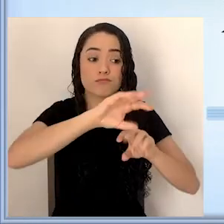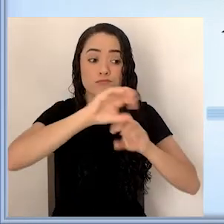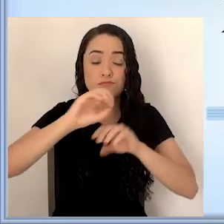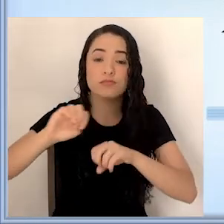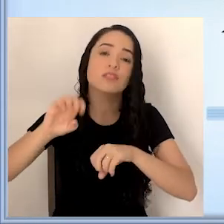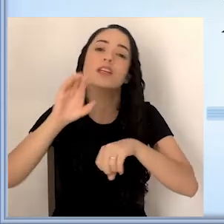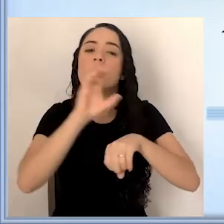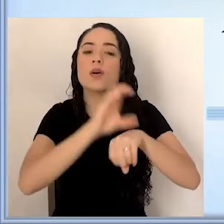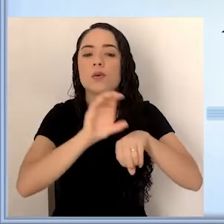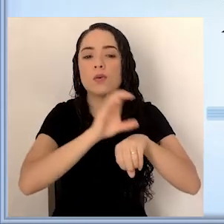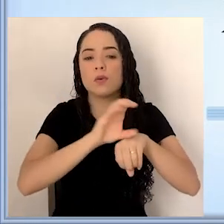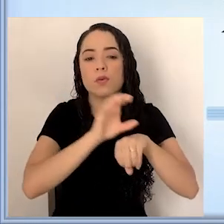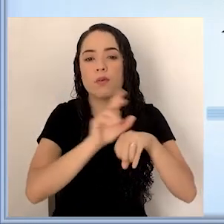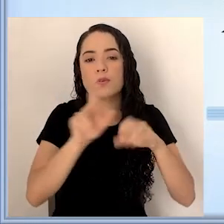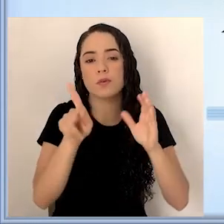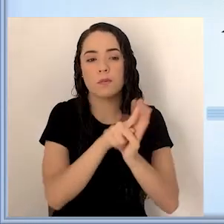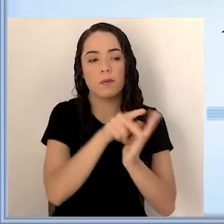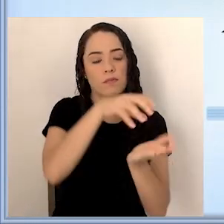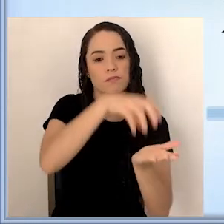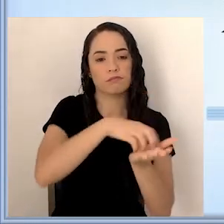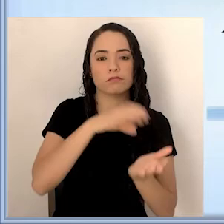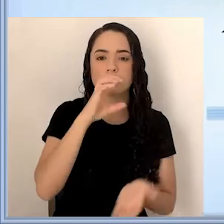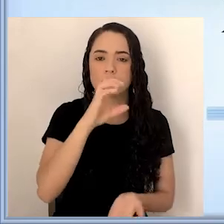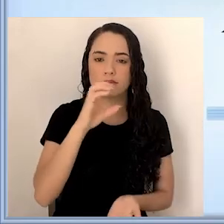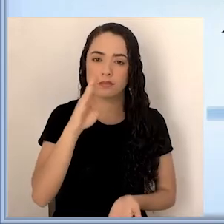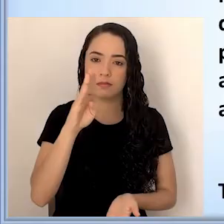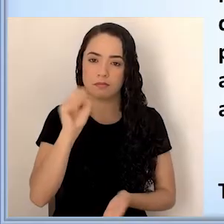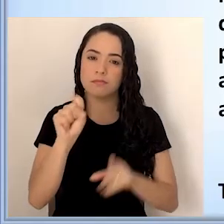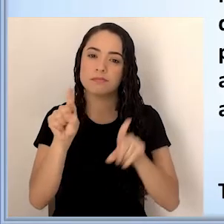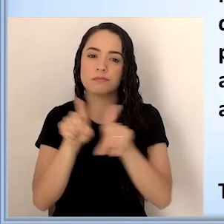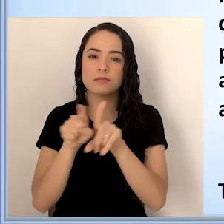Biológicas e da Saúde e Centro de Ciências Agrárias Aplicadas.